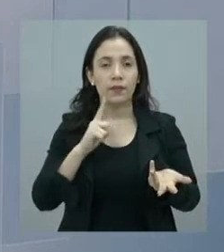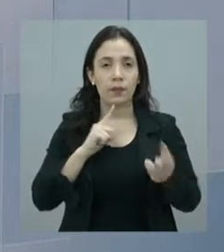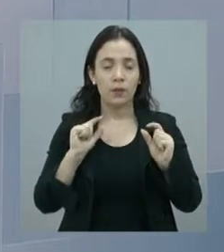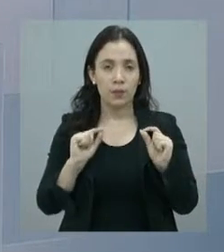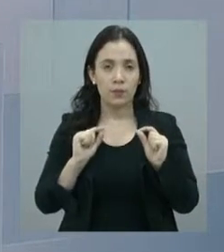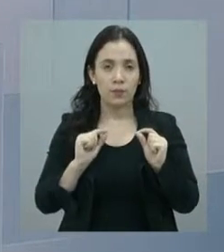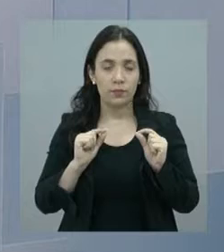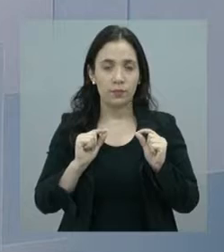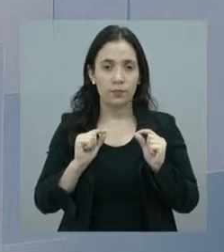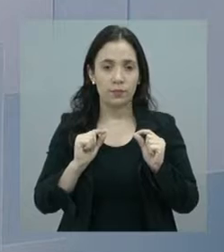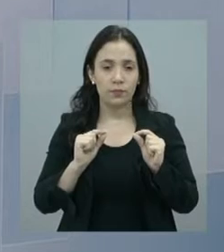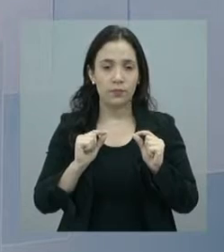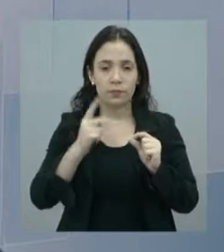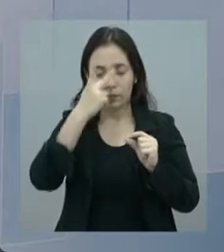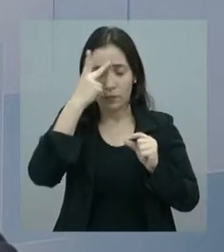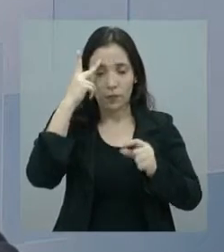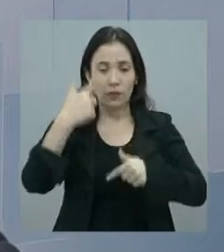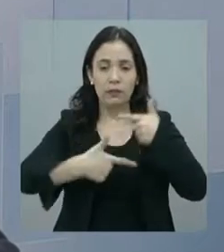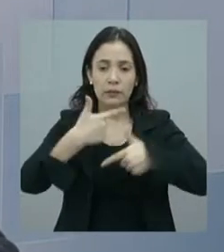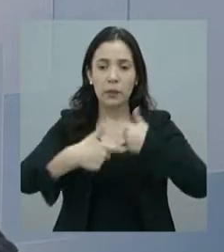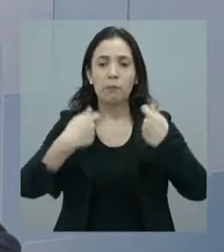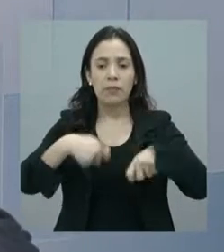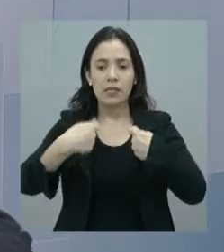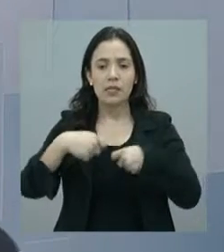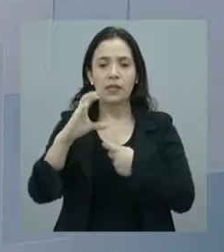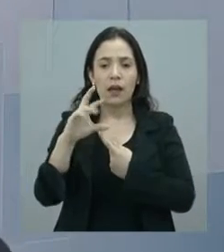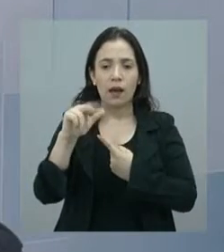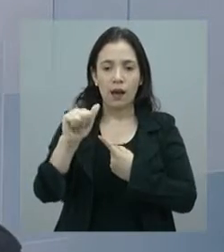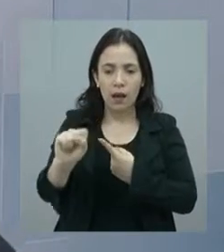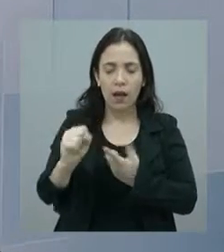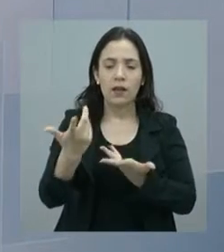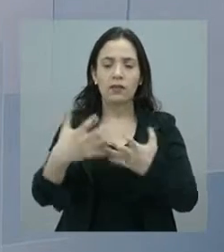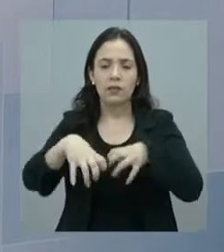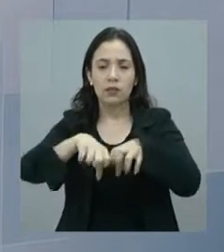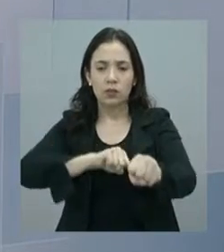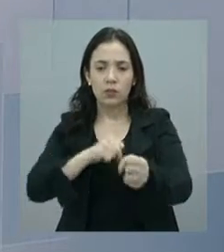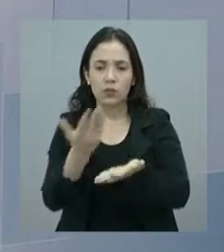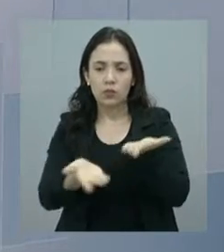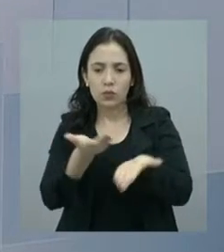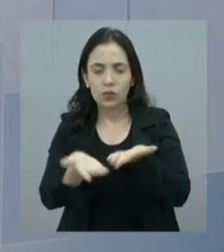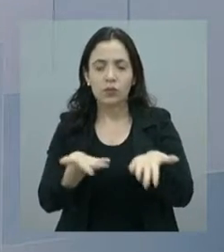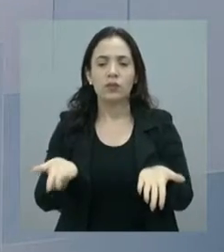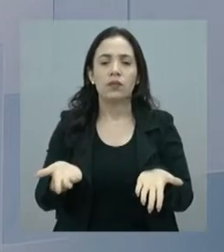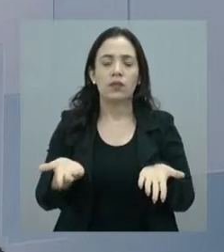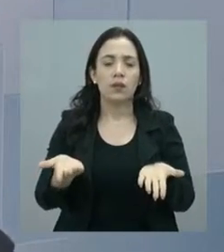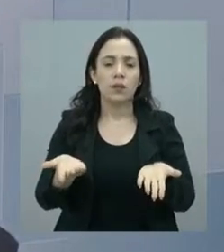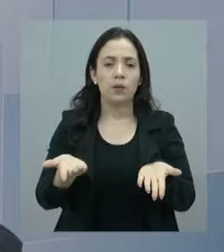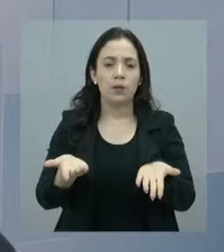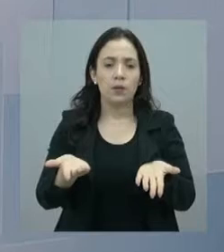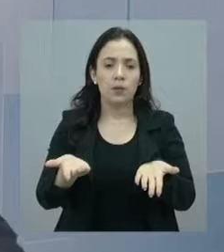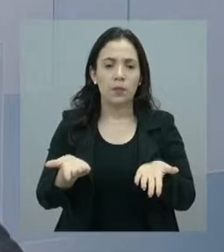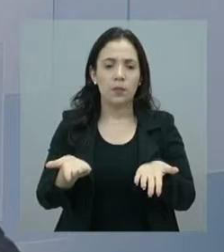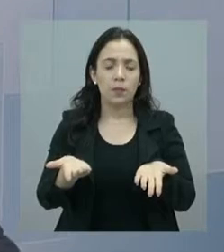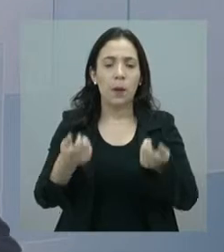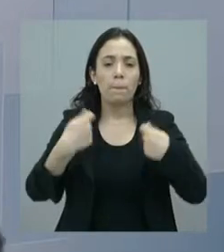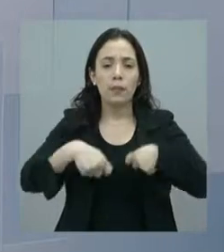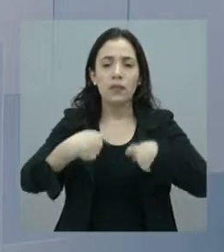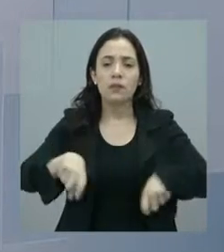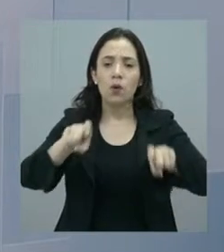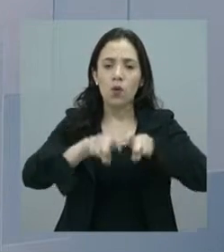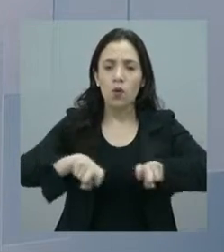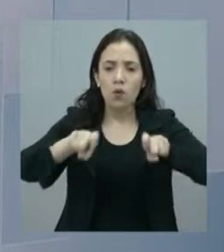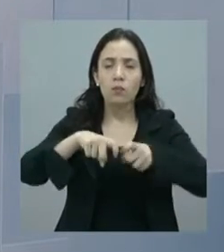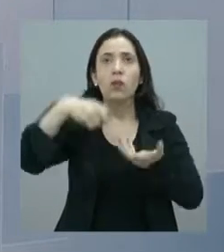estrutura de trabalho, que tem que ter um CRAS, tem que ter um assistente social, tem que ter o serviço geral, tem que ter um computador, tem que